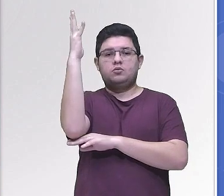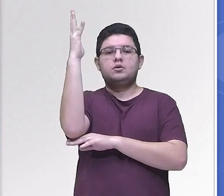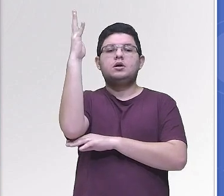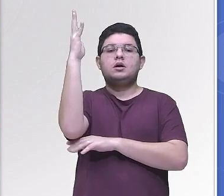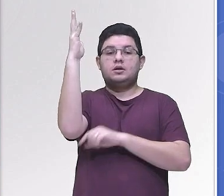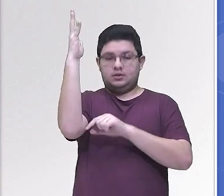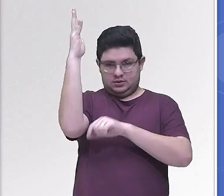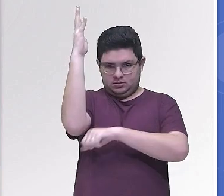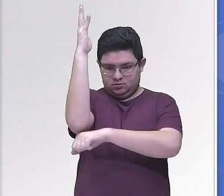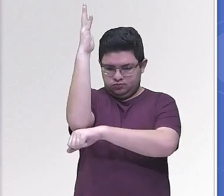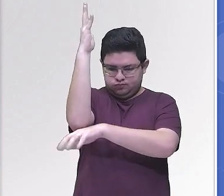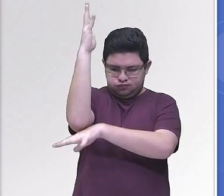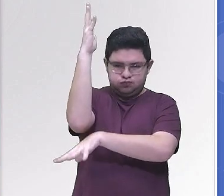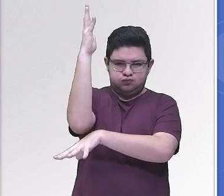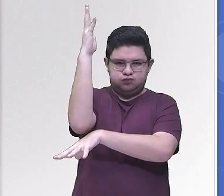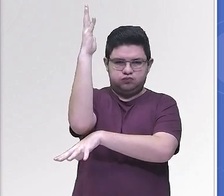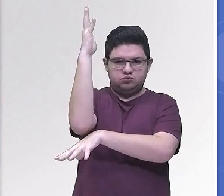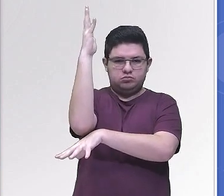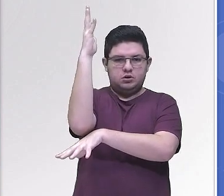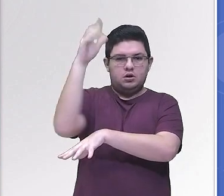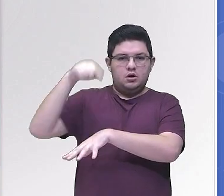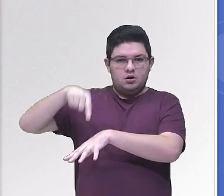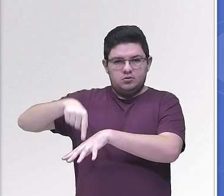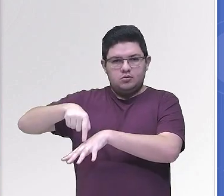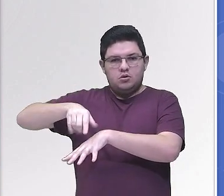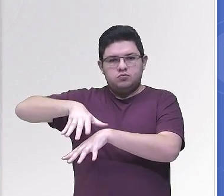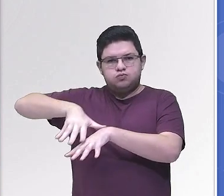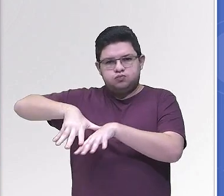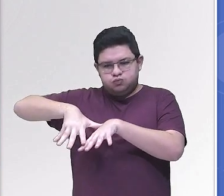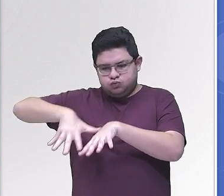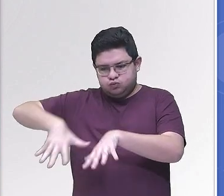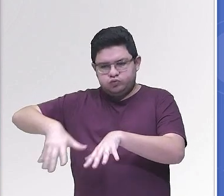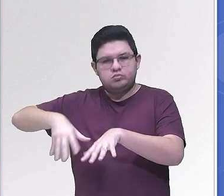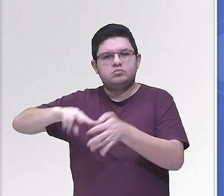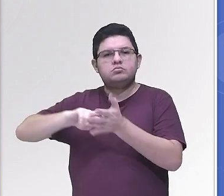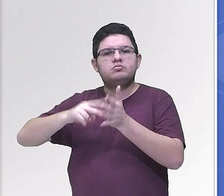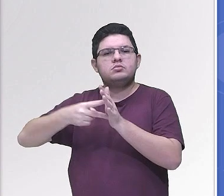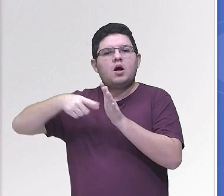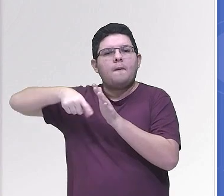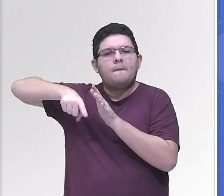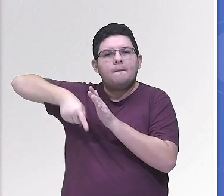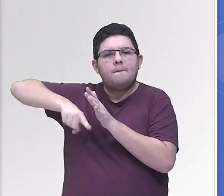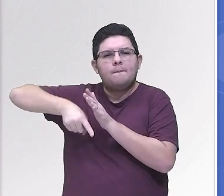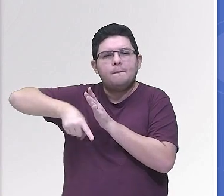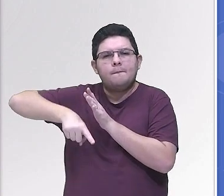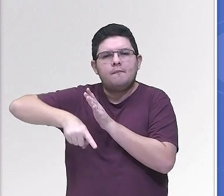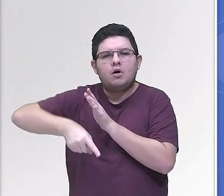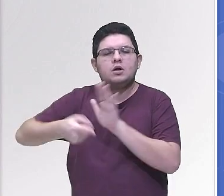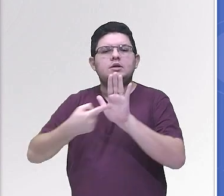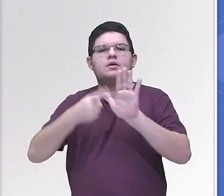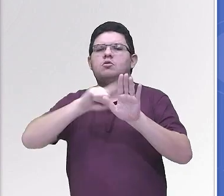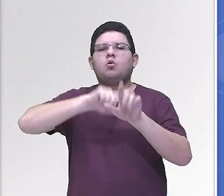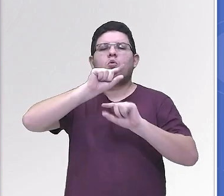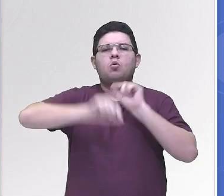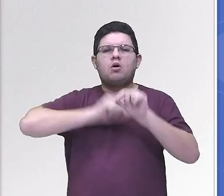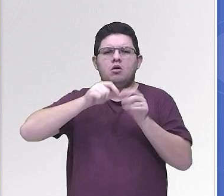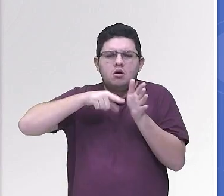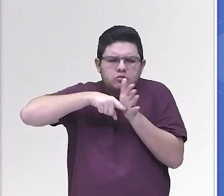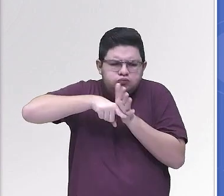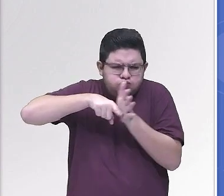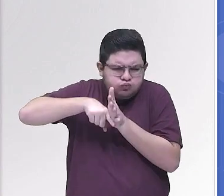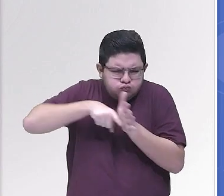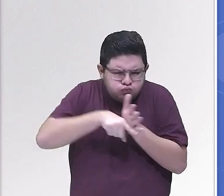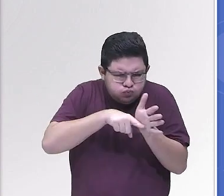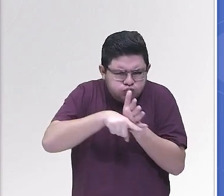e embaixo dessa árvore estão o quê? As raízes. Porque essa é a ideia, não é só a copa da árvore, mas tem todas